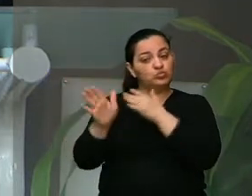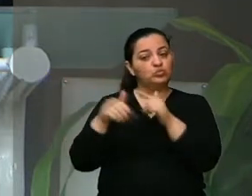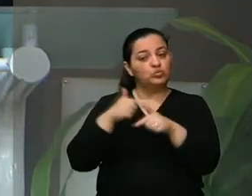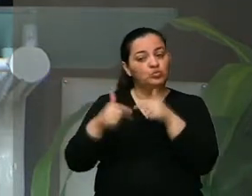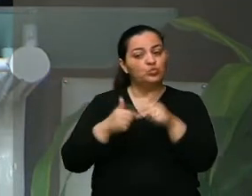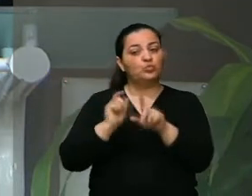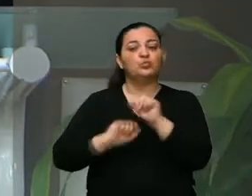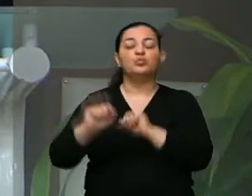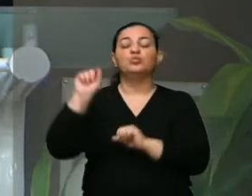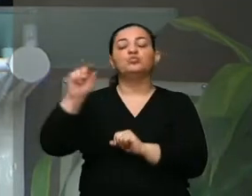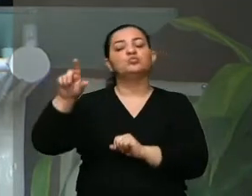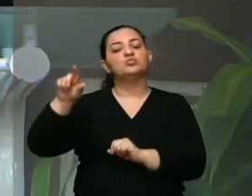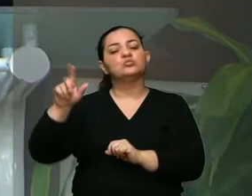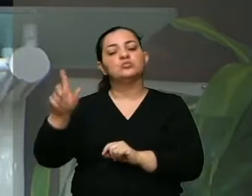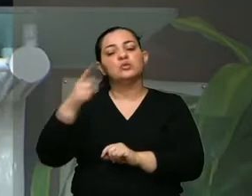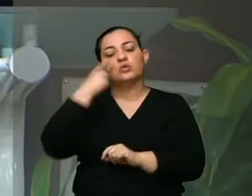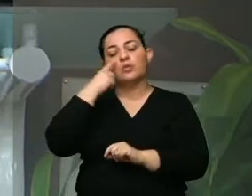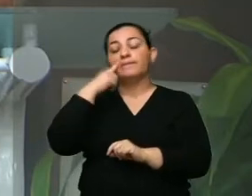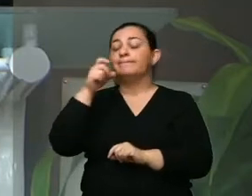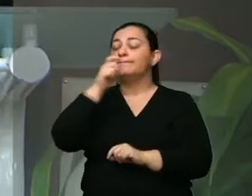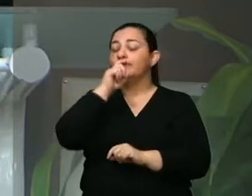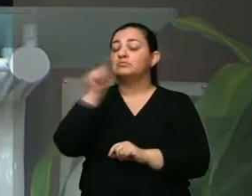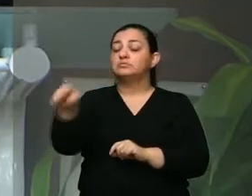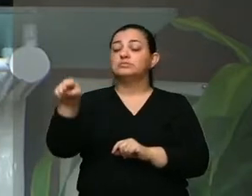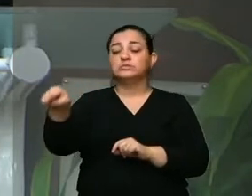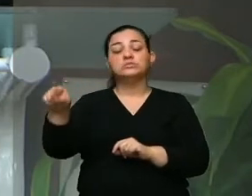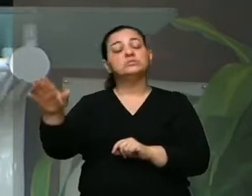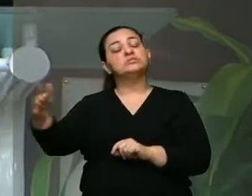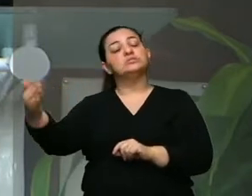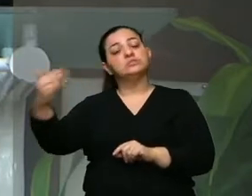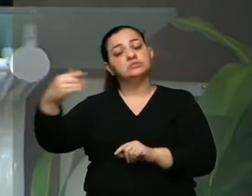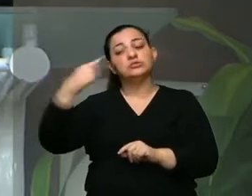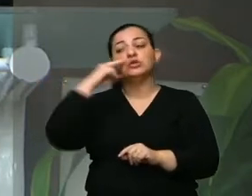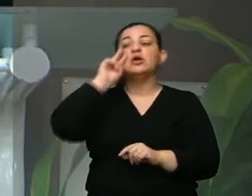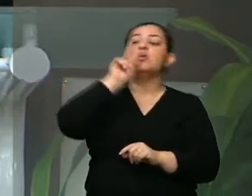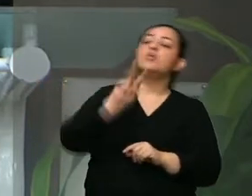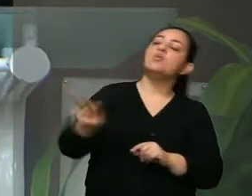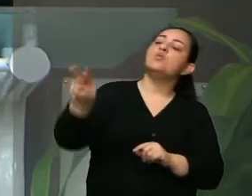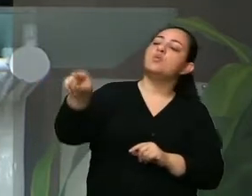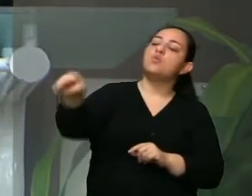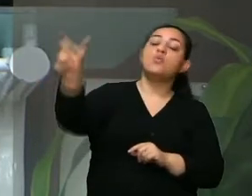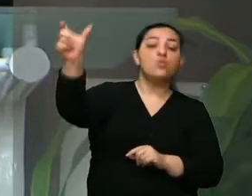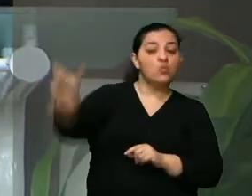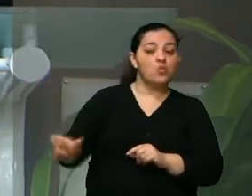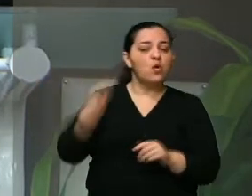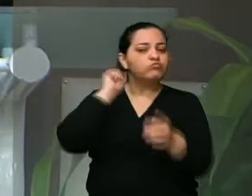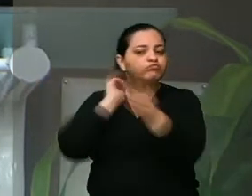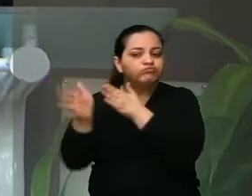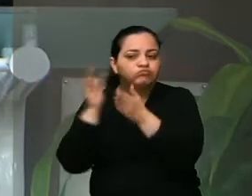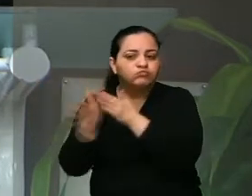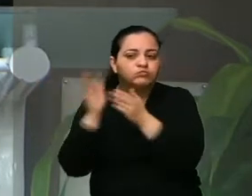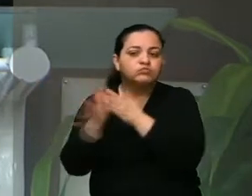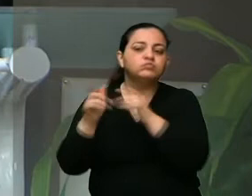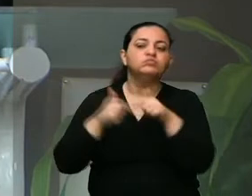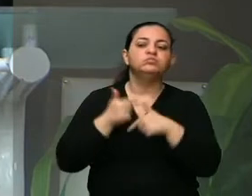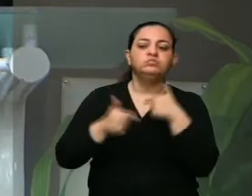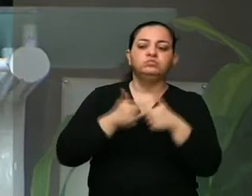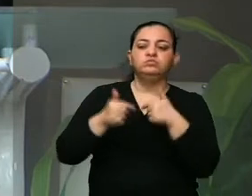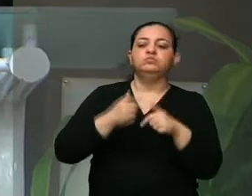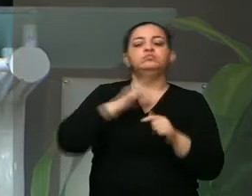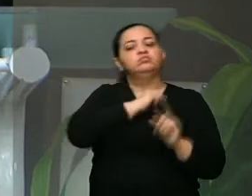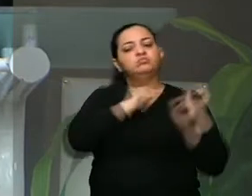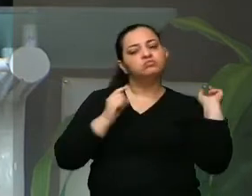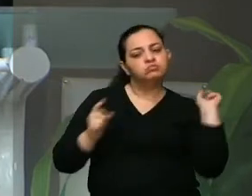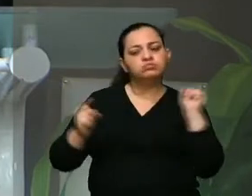outro dia hora pai ele passou ali e ele viu que este homem estava fugindo do trabalho e ele